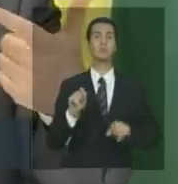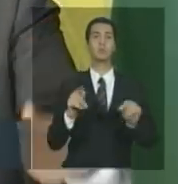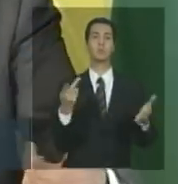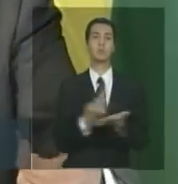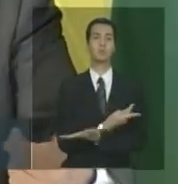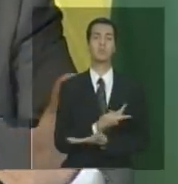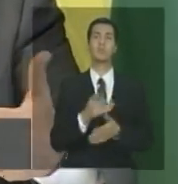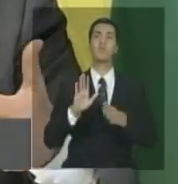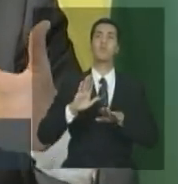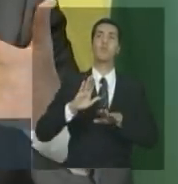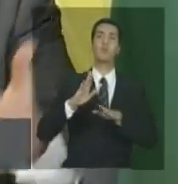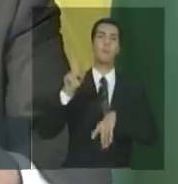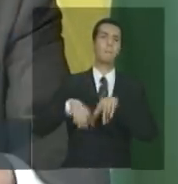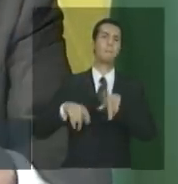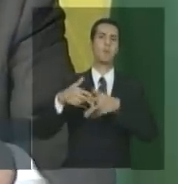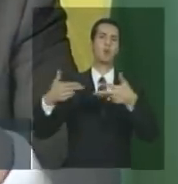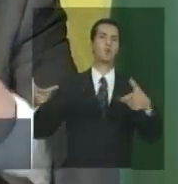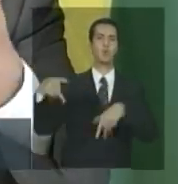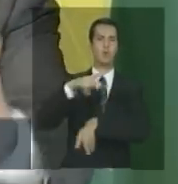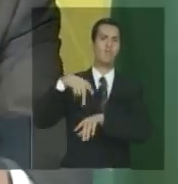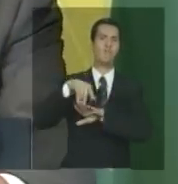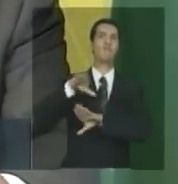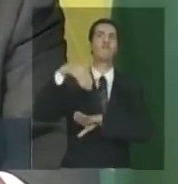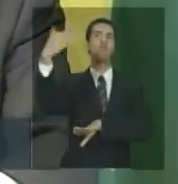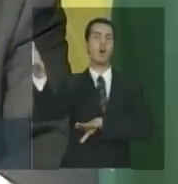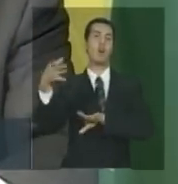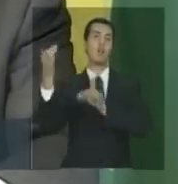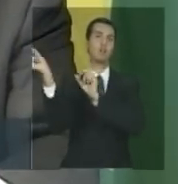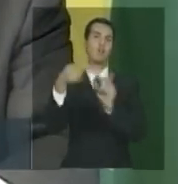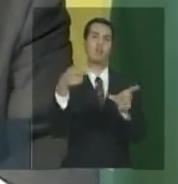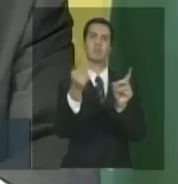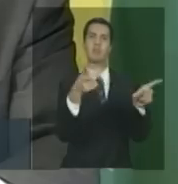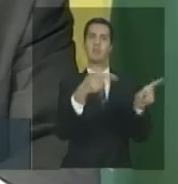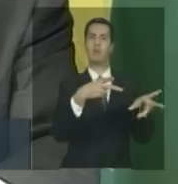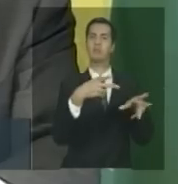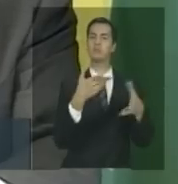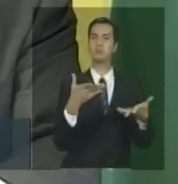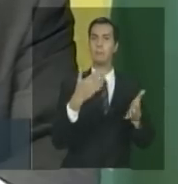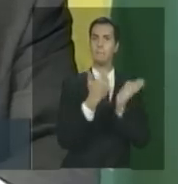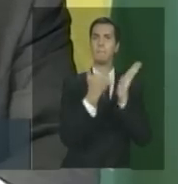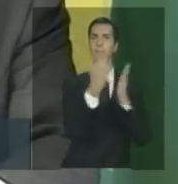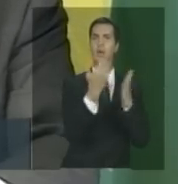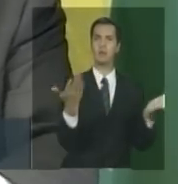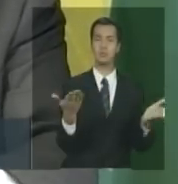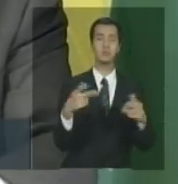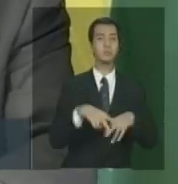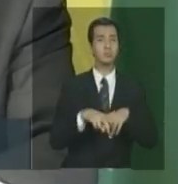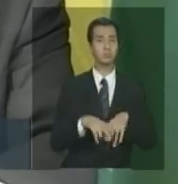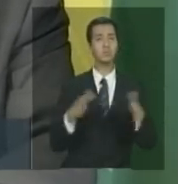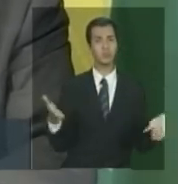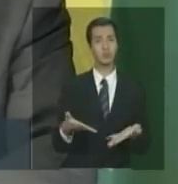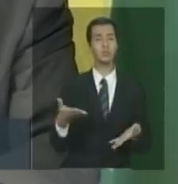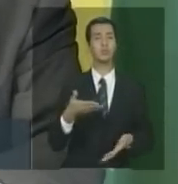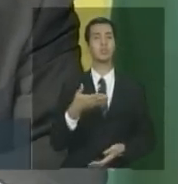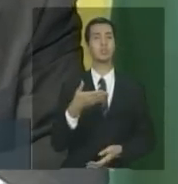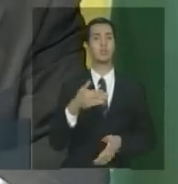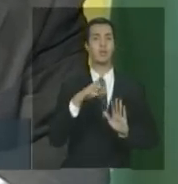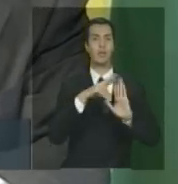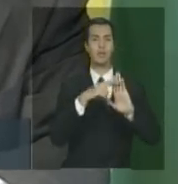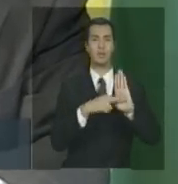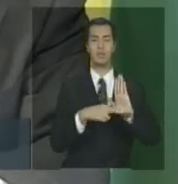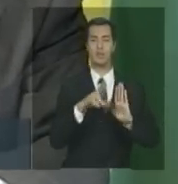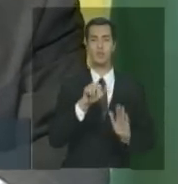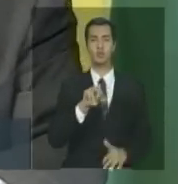pelas importações, por produtos de fora. Então, nesse sentido, aprovar a Resolução 72 é muito importante,